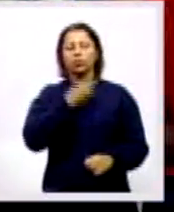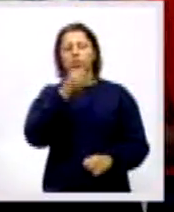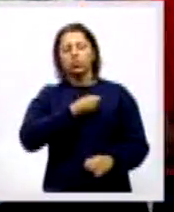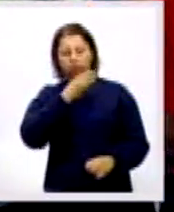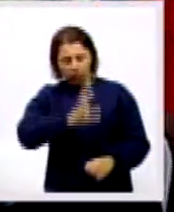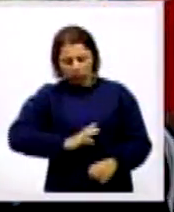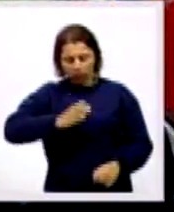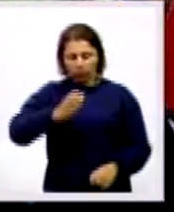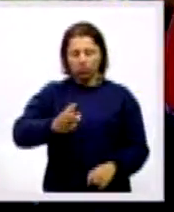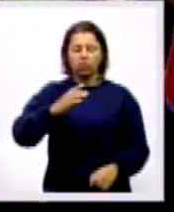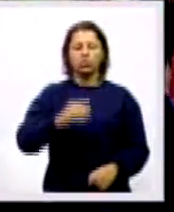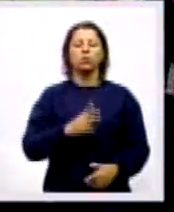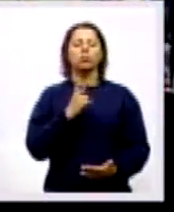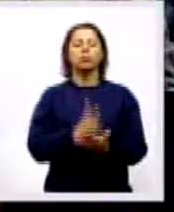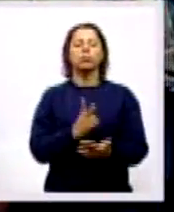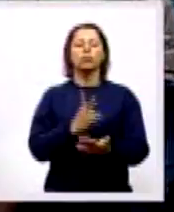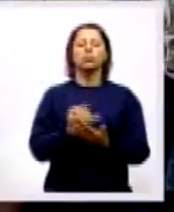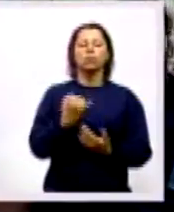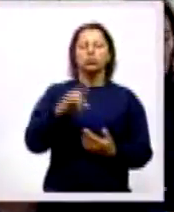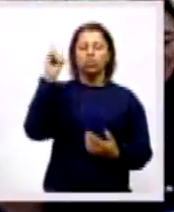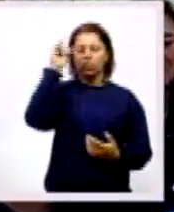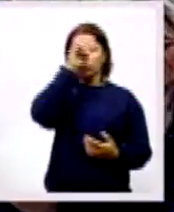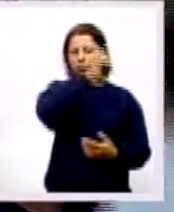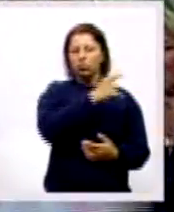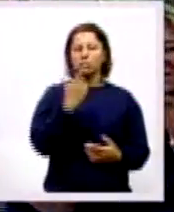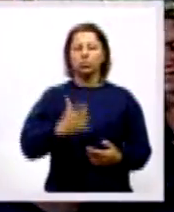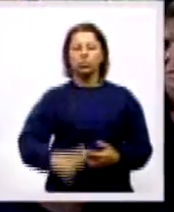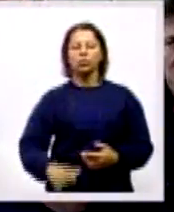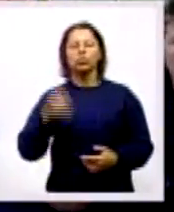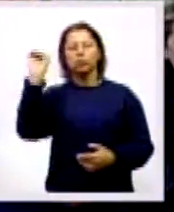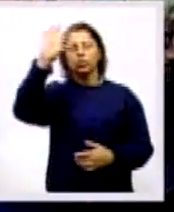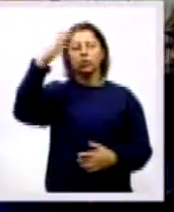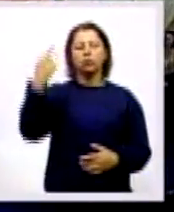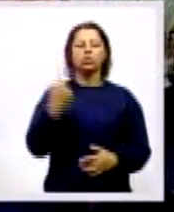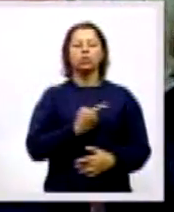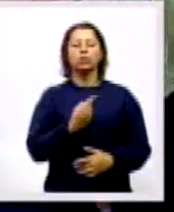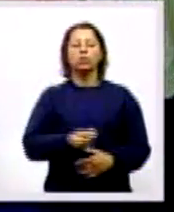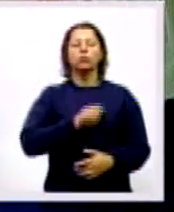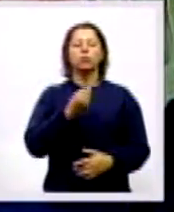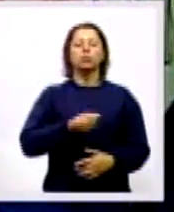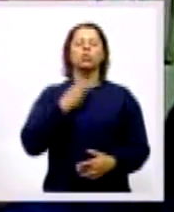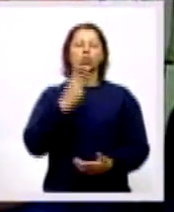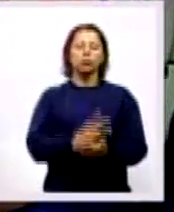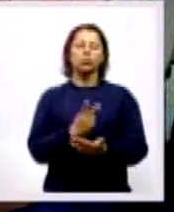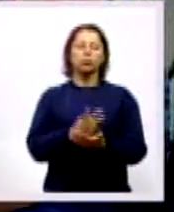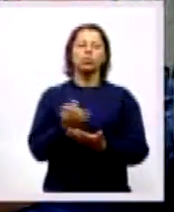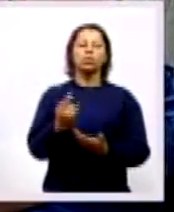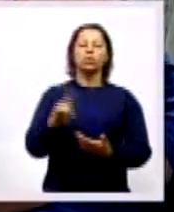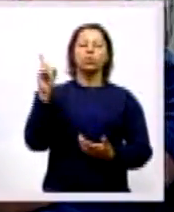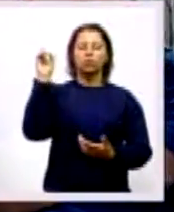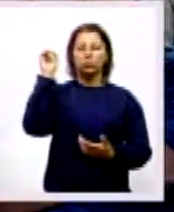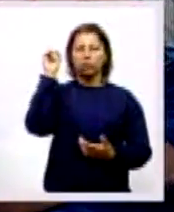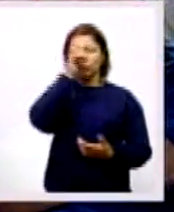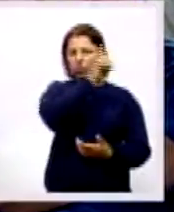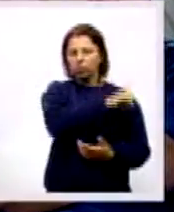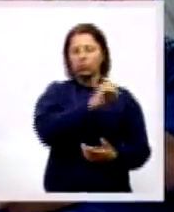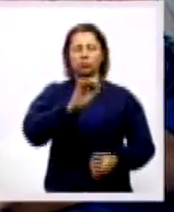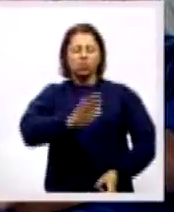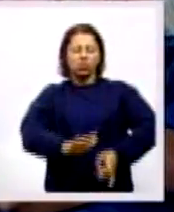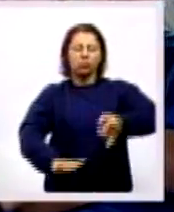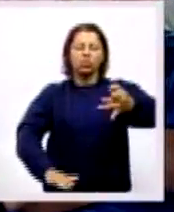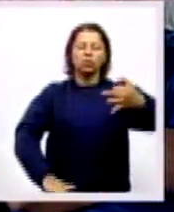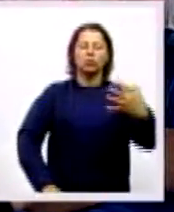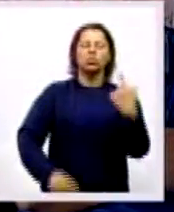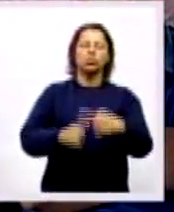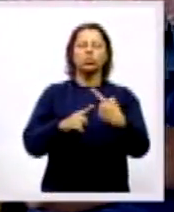disposição. Mesmo que as dificuldades continuem acontecendo na nossa vida, mesmo que as dificuldades sejam inúmeras, uma vida